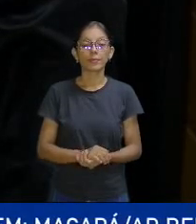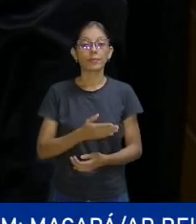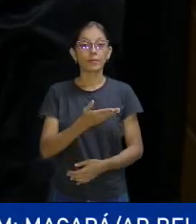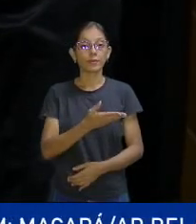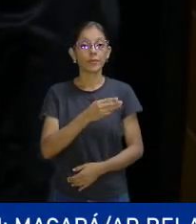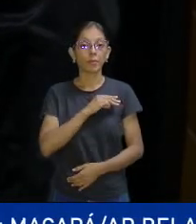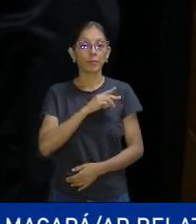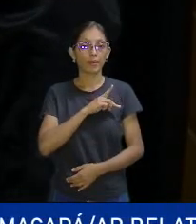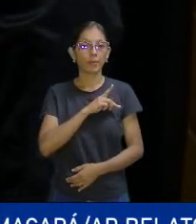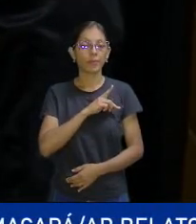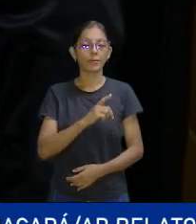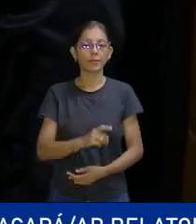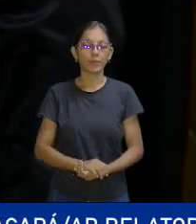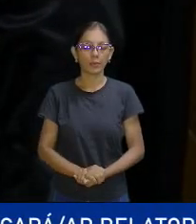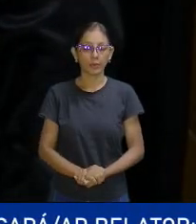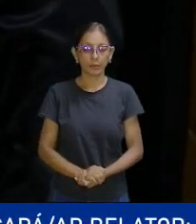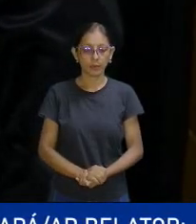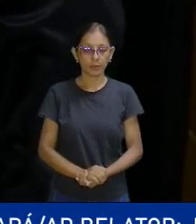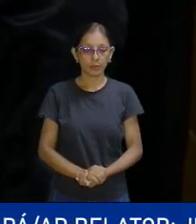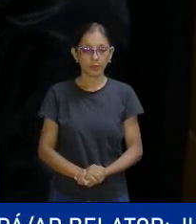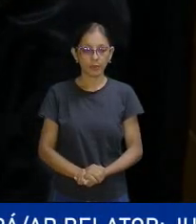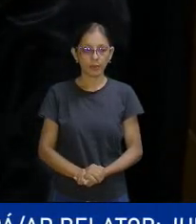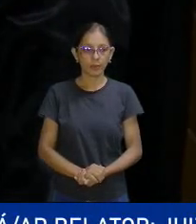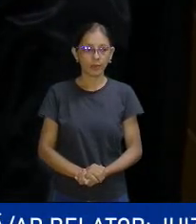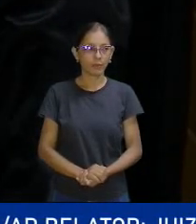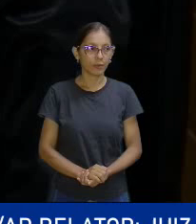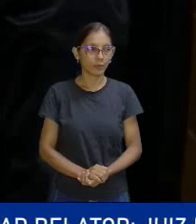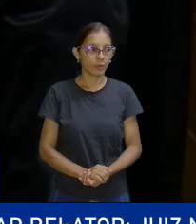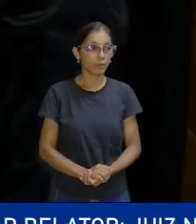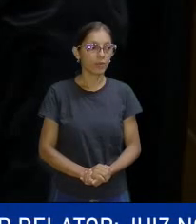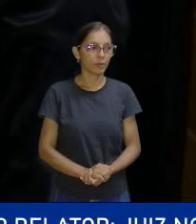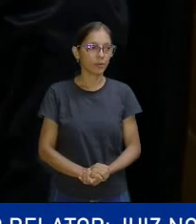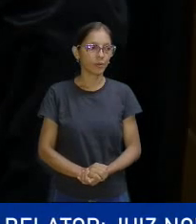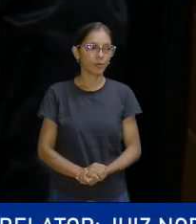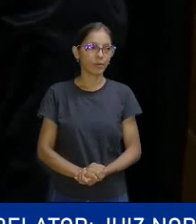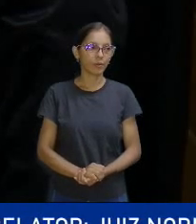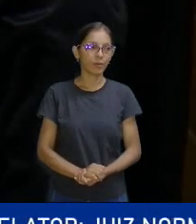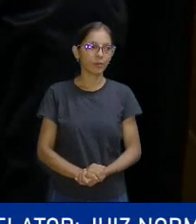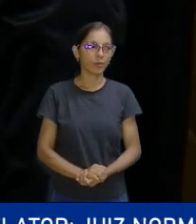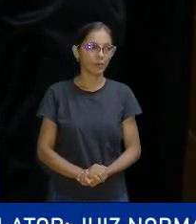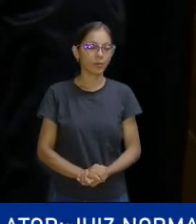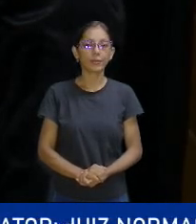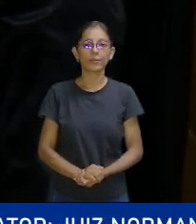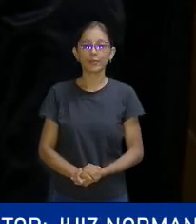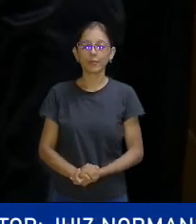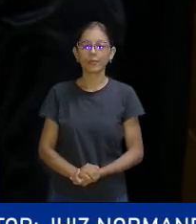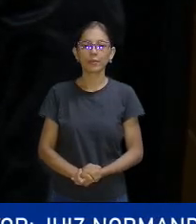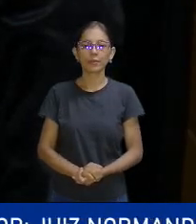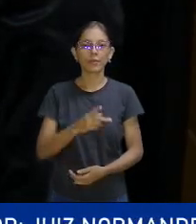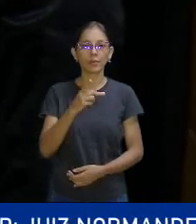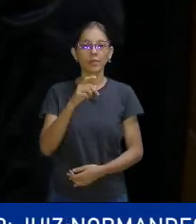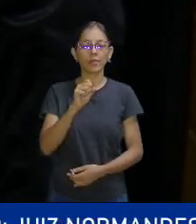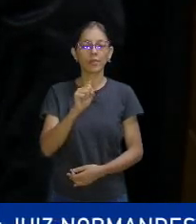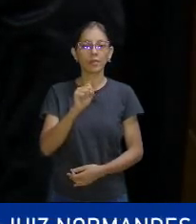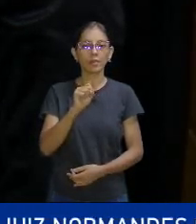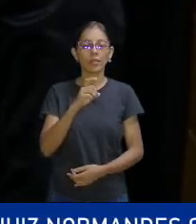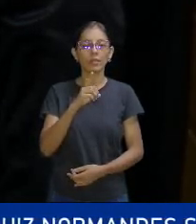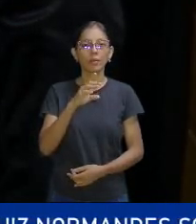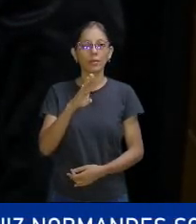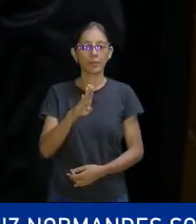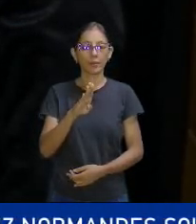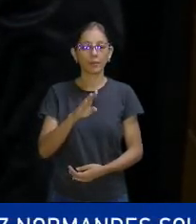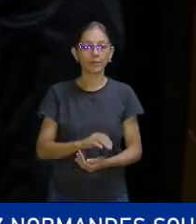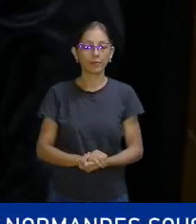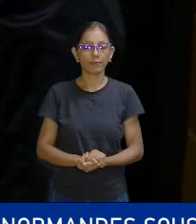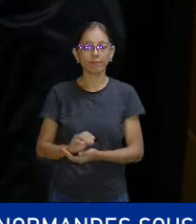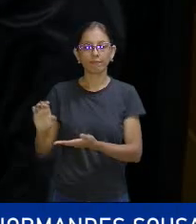Democracia Brasileira, PSDB, por meio do seu diretório estadual no Amapá, Foco no juiz Normando de Souza. Ele é negro e claro,